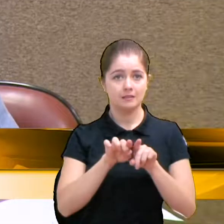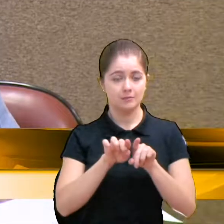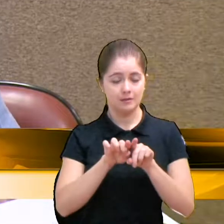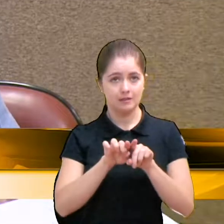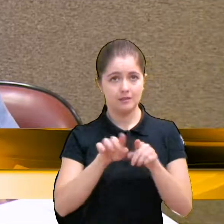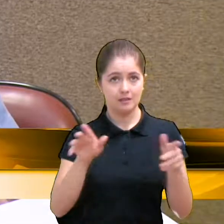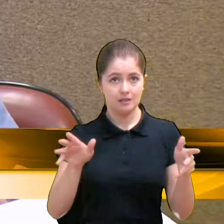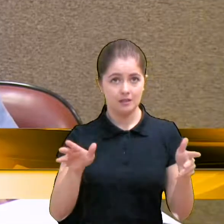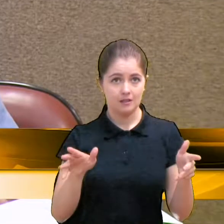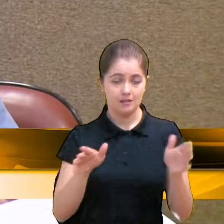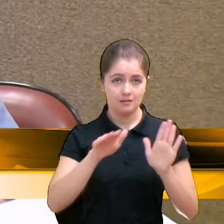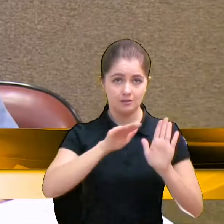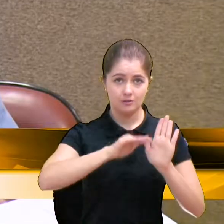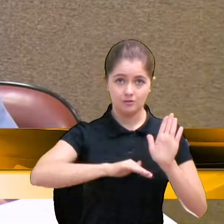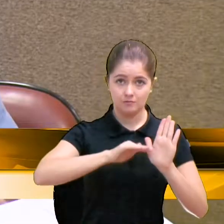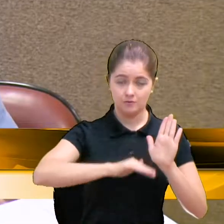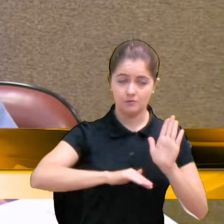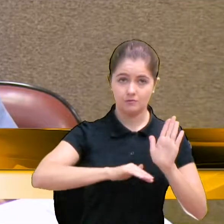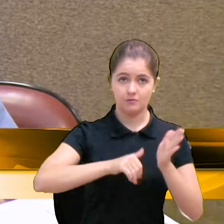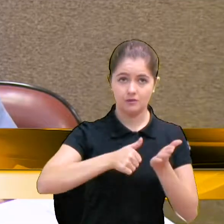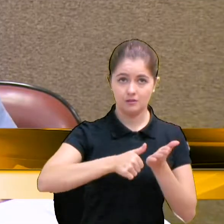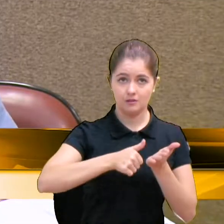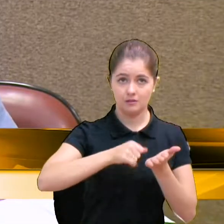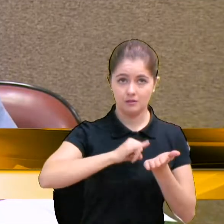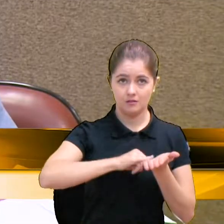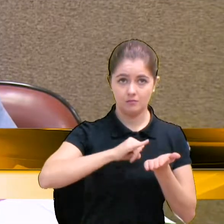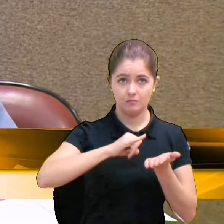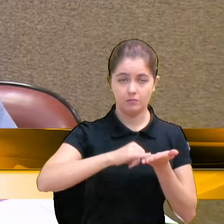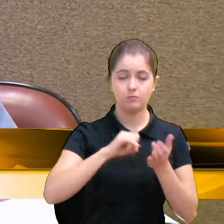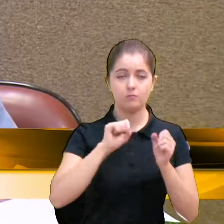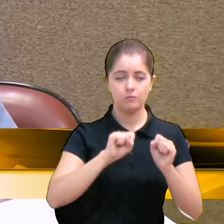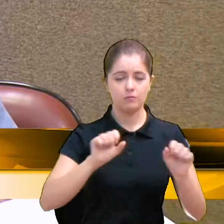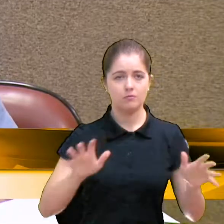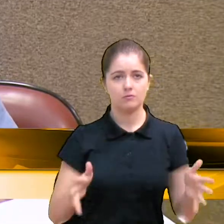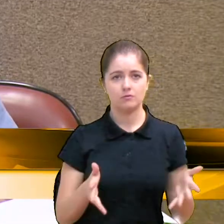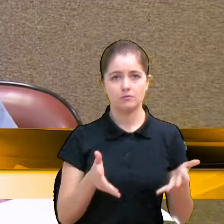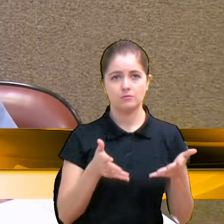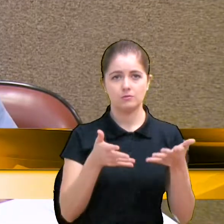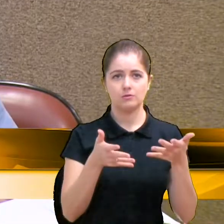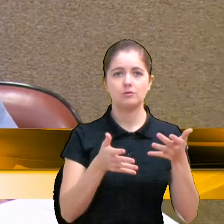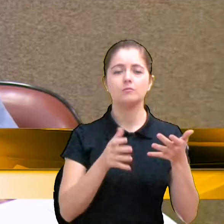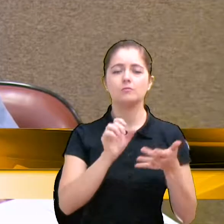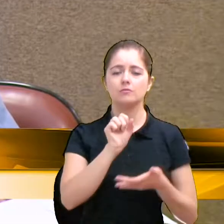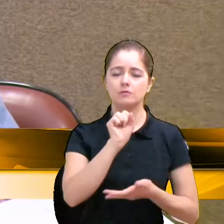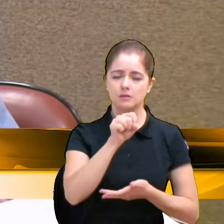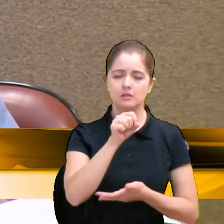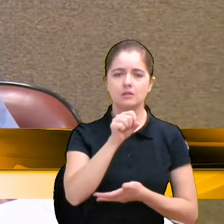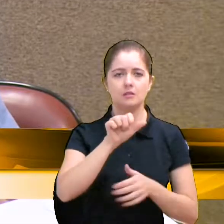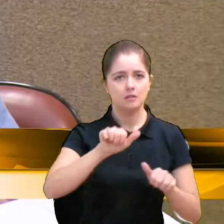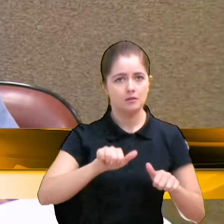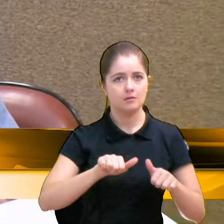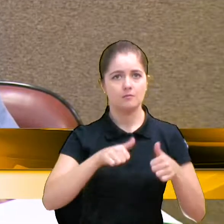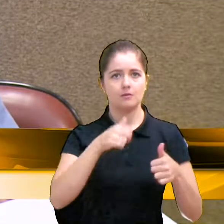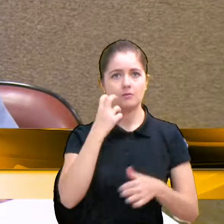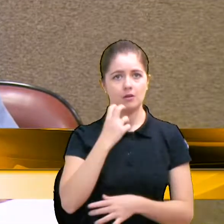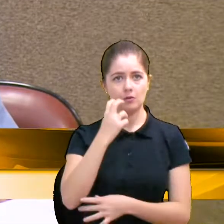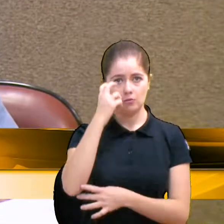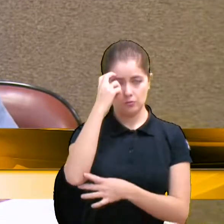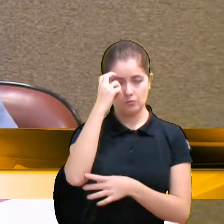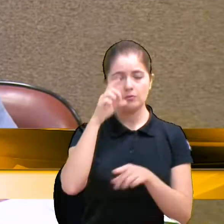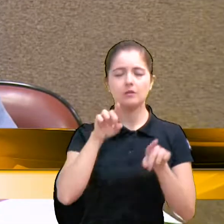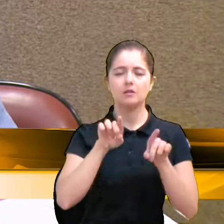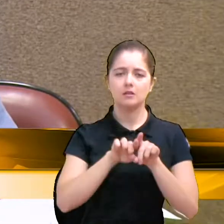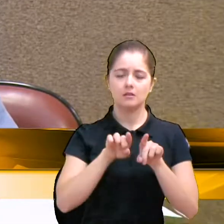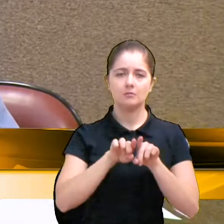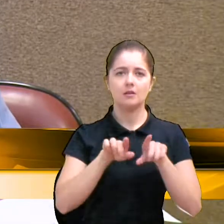valor do imposto pode servir sim de estímulo para a efetivação da cultura de equilíbrio entre meio ambiente e meio